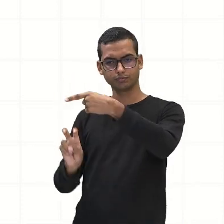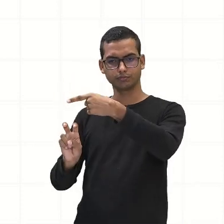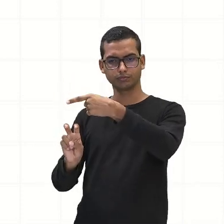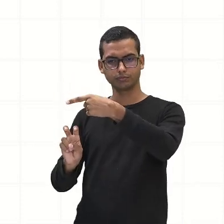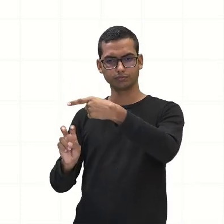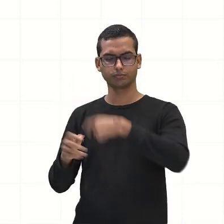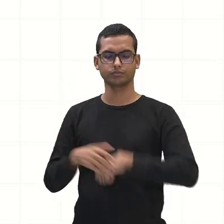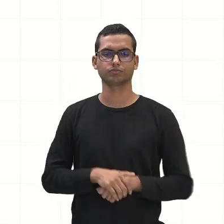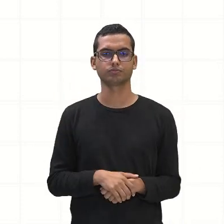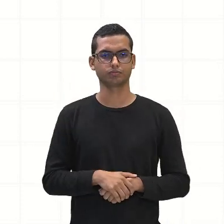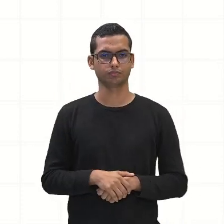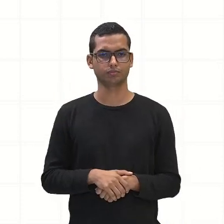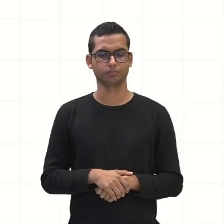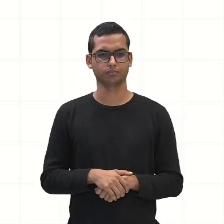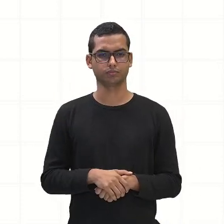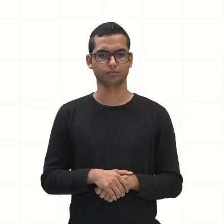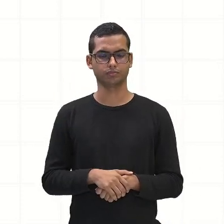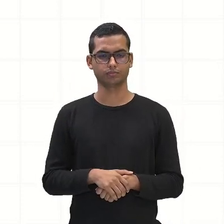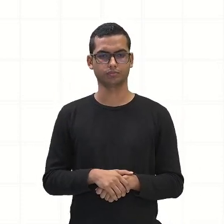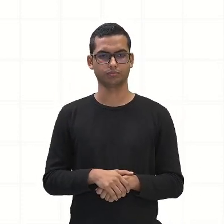assim como,